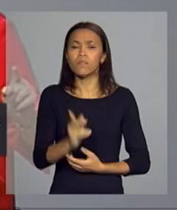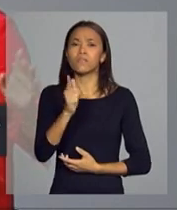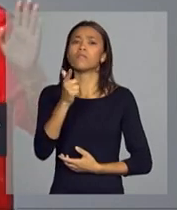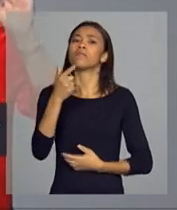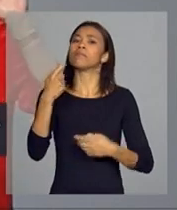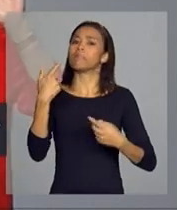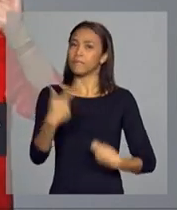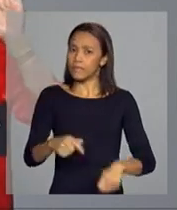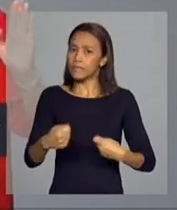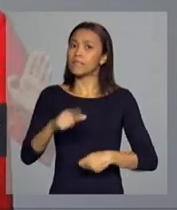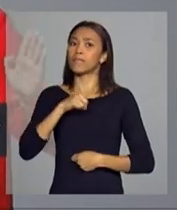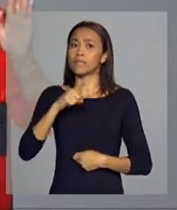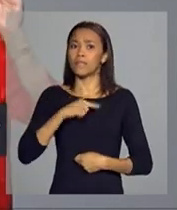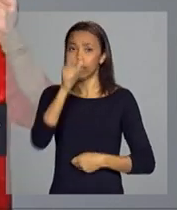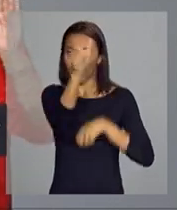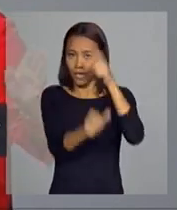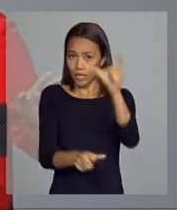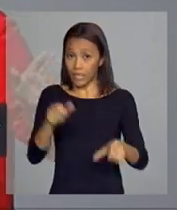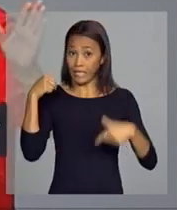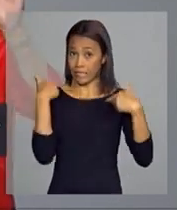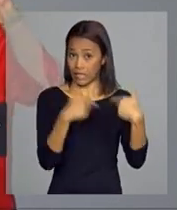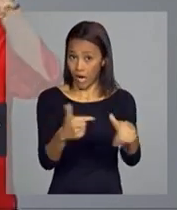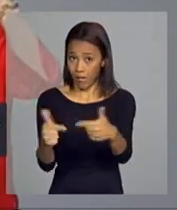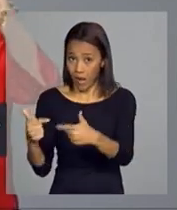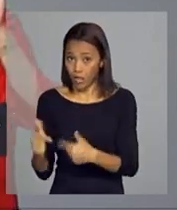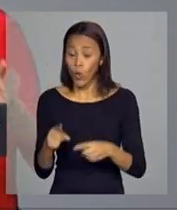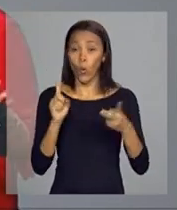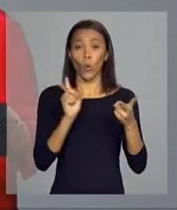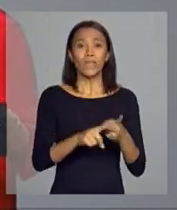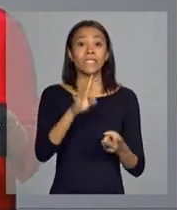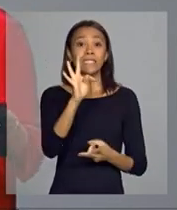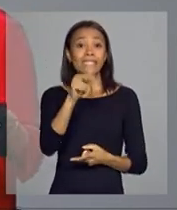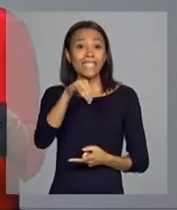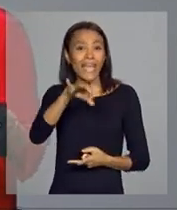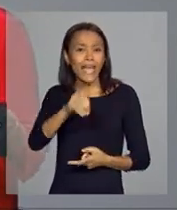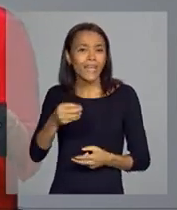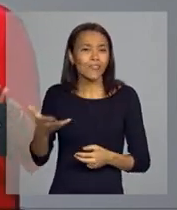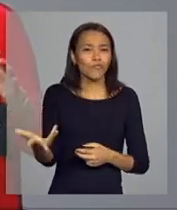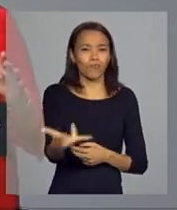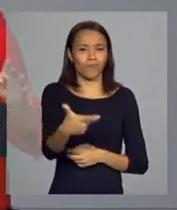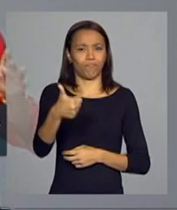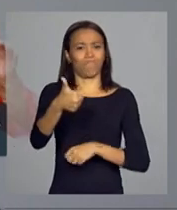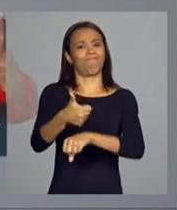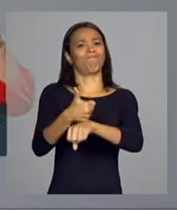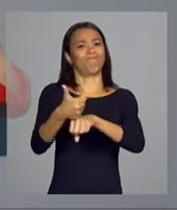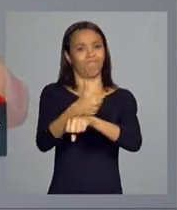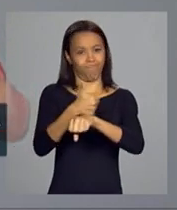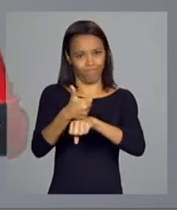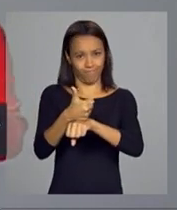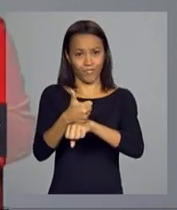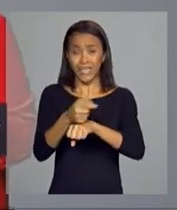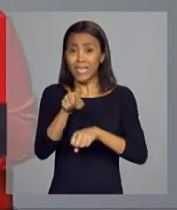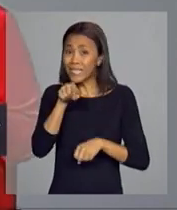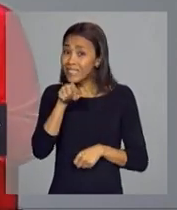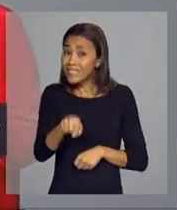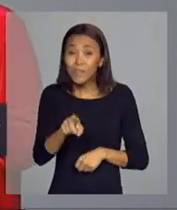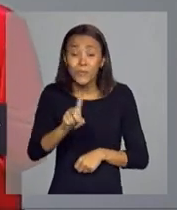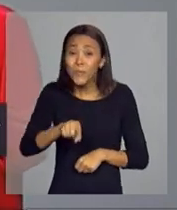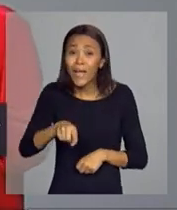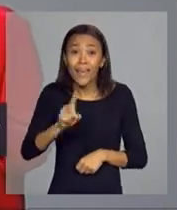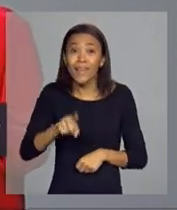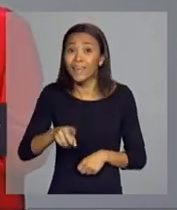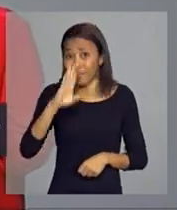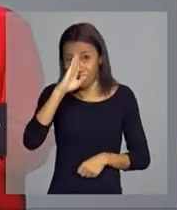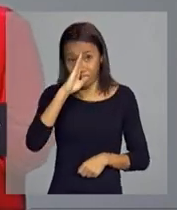ter trabalhadores técnicos de qualidade. Isso é, não é que é fundamental